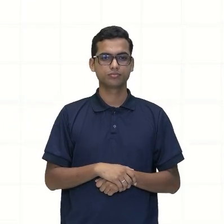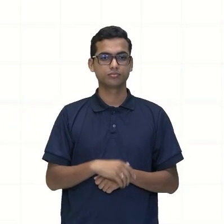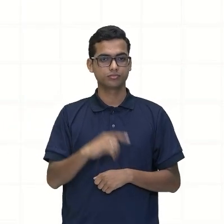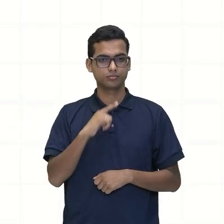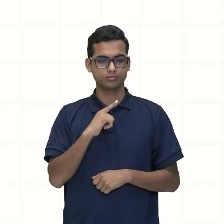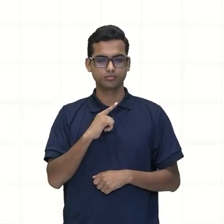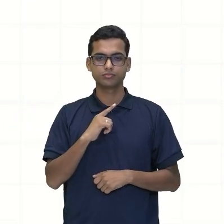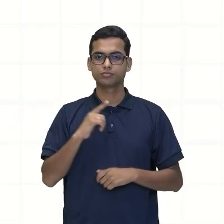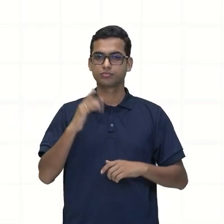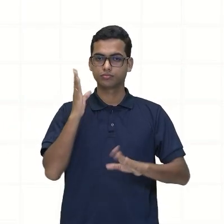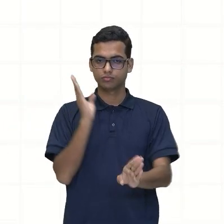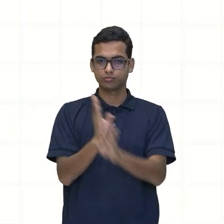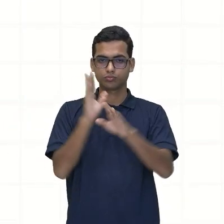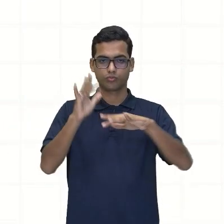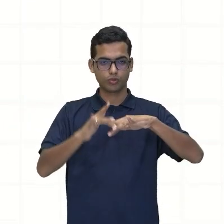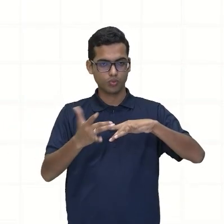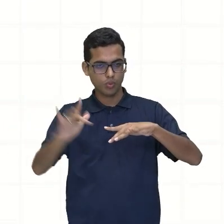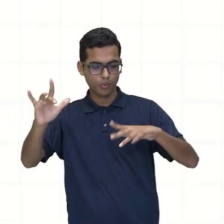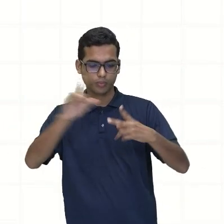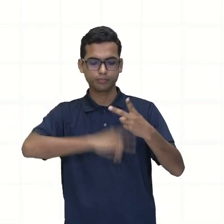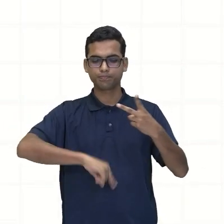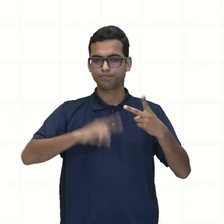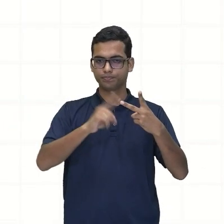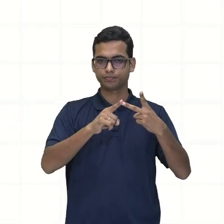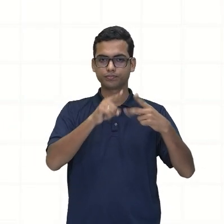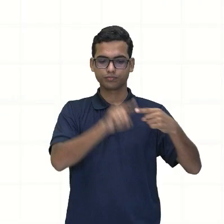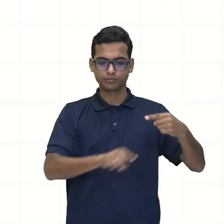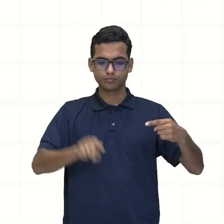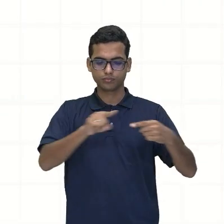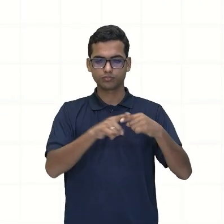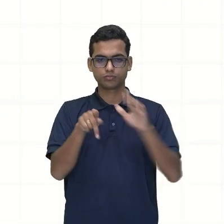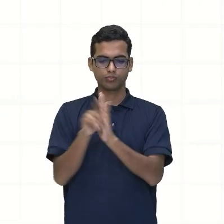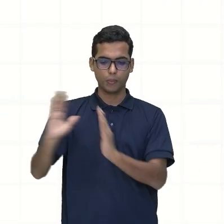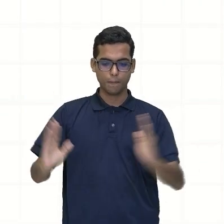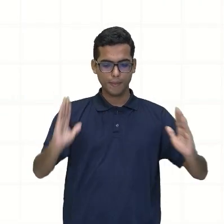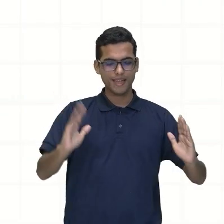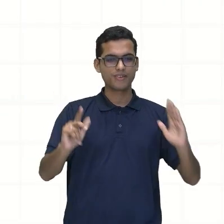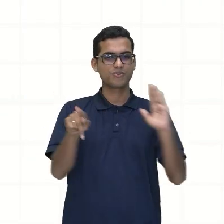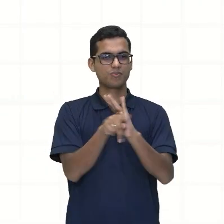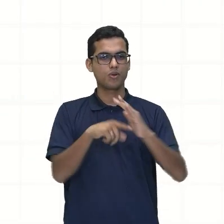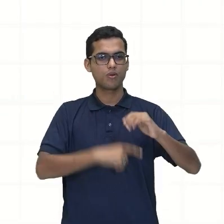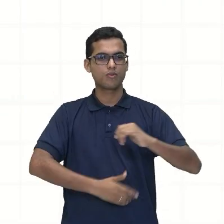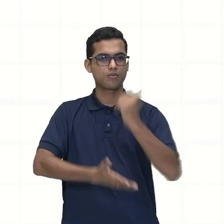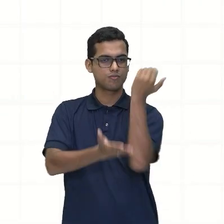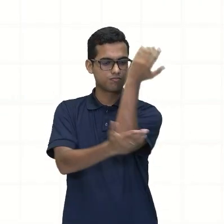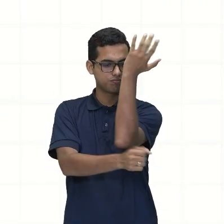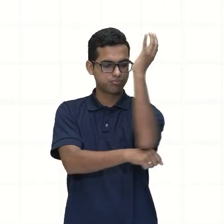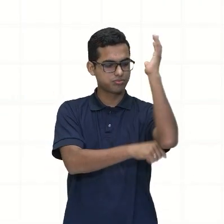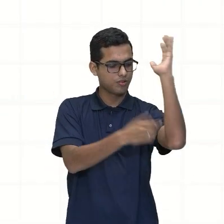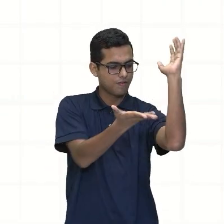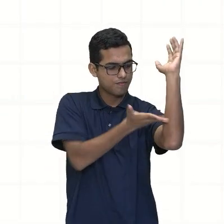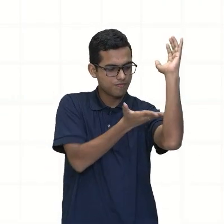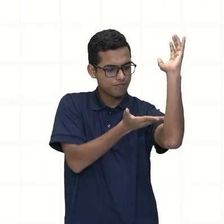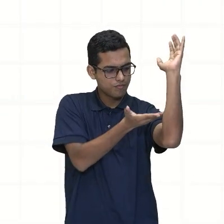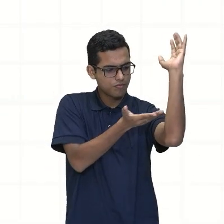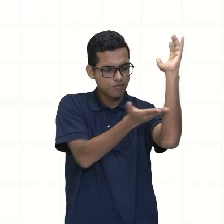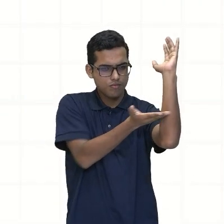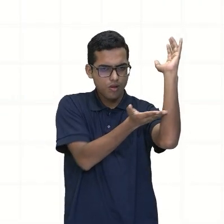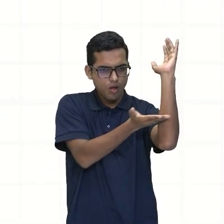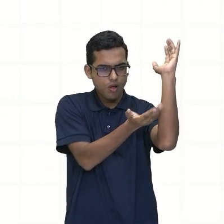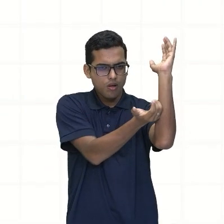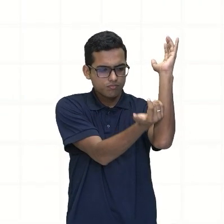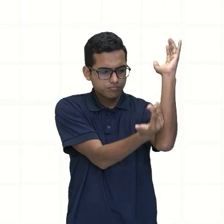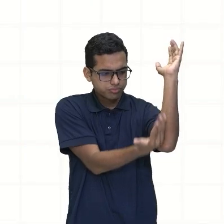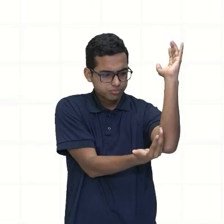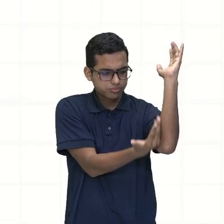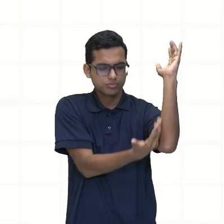como uma das principais atividades com que a gente vai observar esses fluxos migratórios. E aí nós temos, durante as